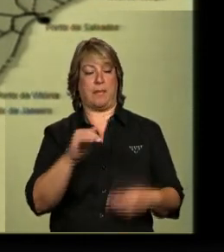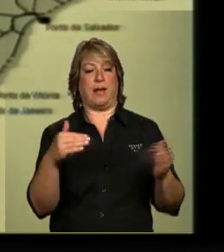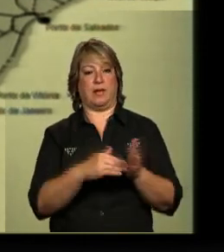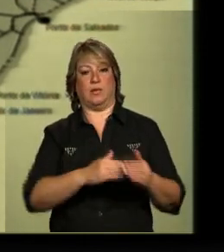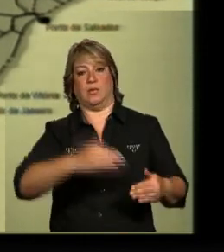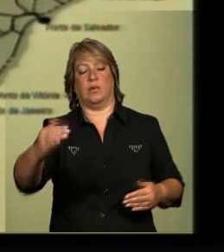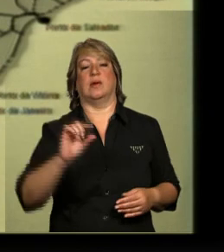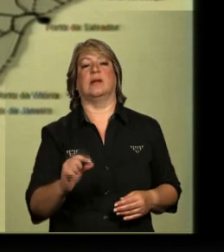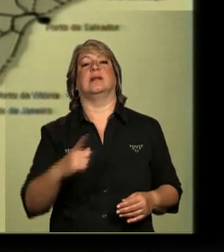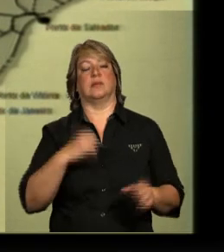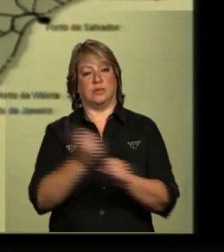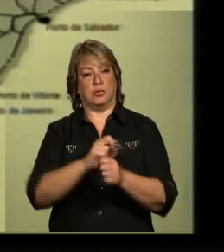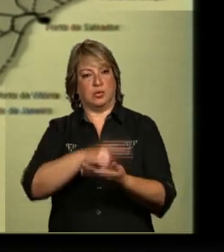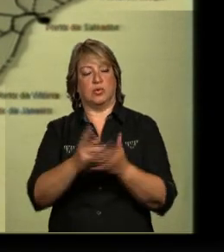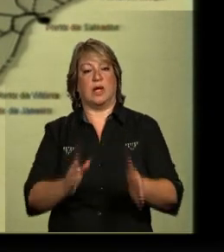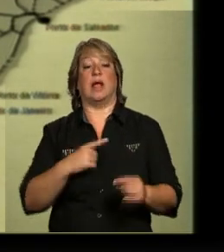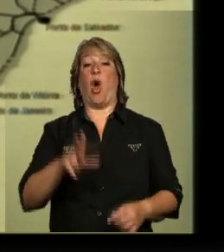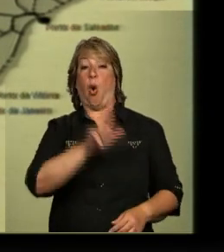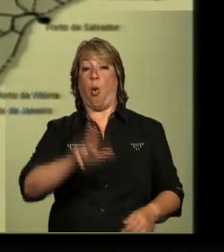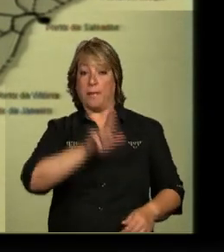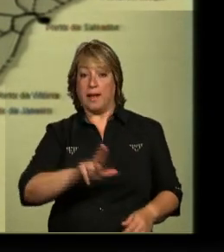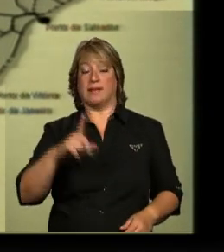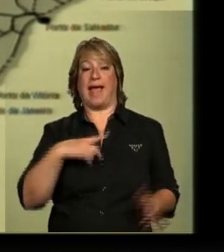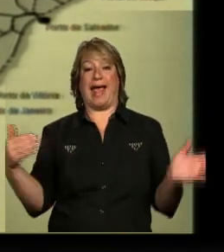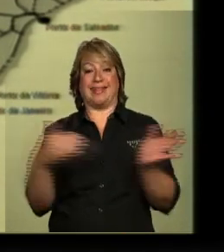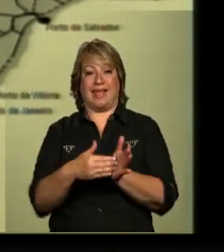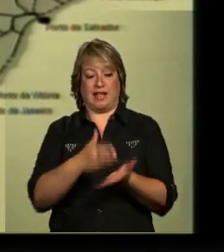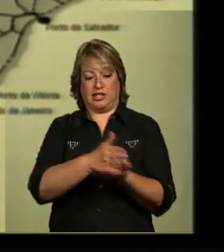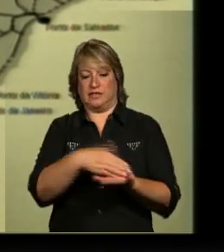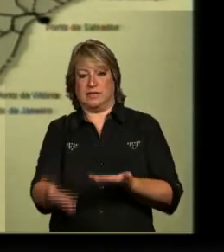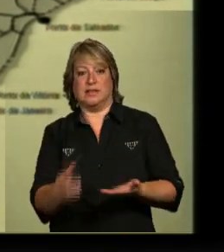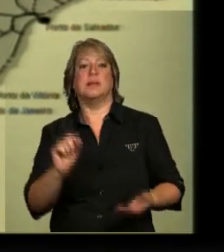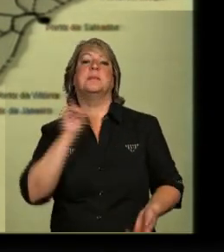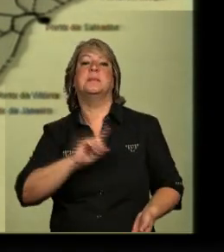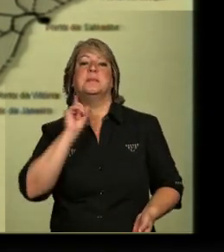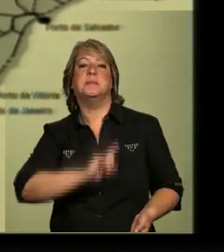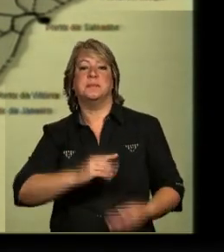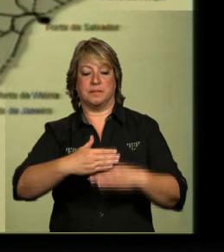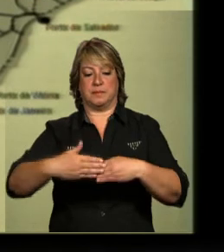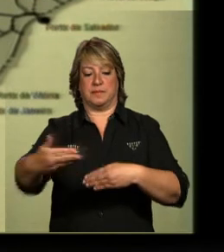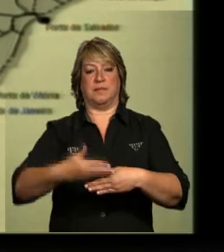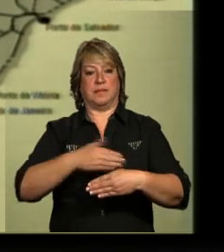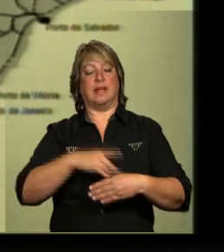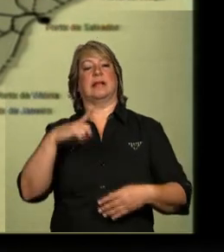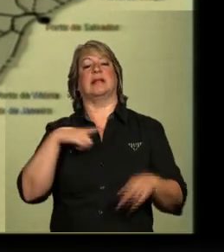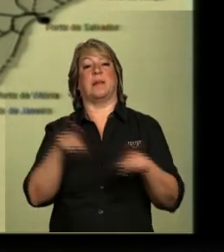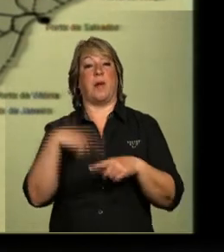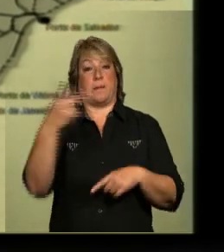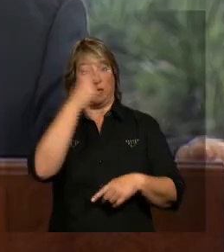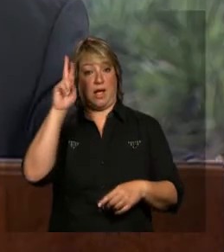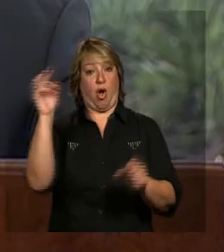a duplicação pelo PAC de Uberlândia até a divisa Minas Goiás e os concessionários